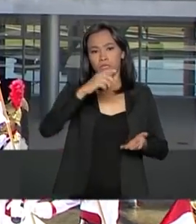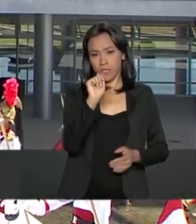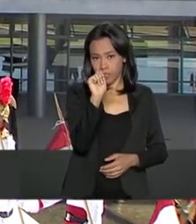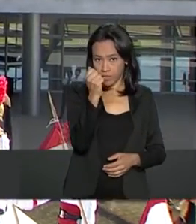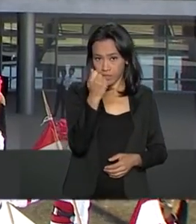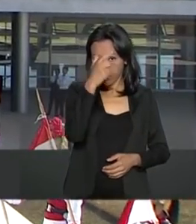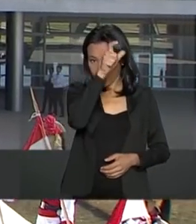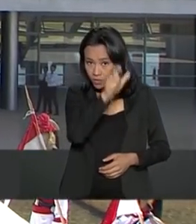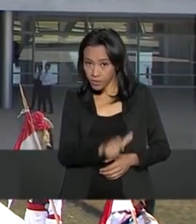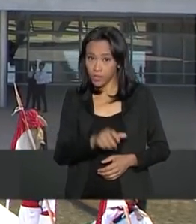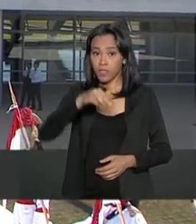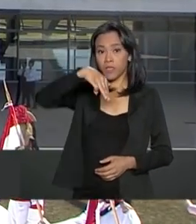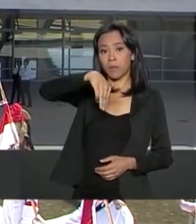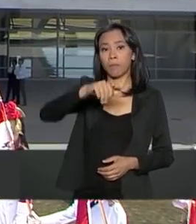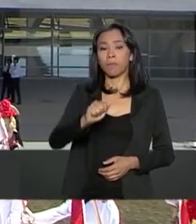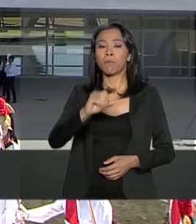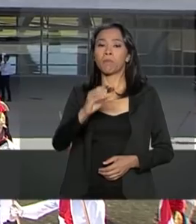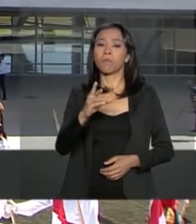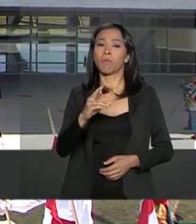Macri.